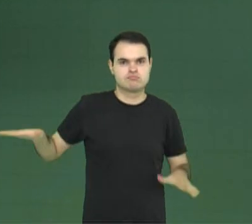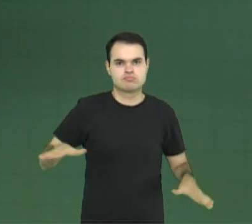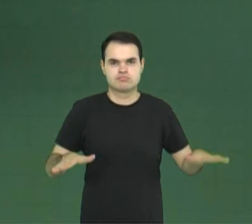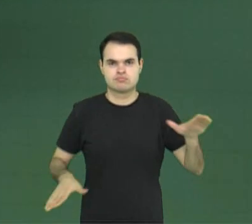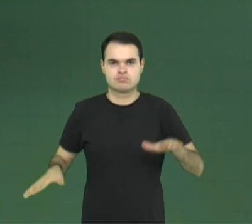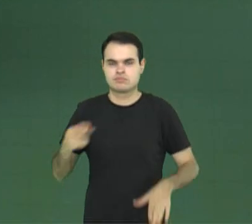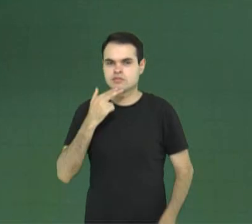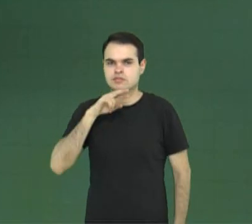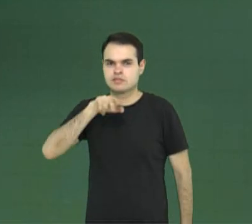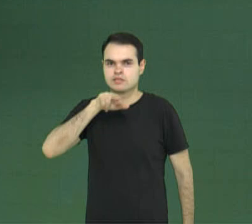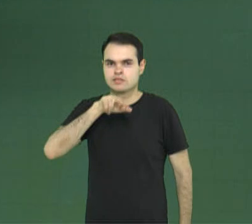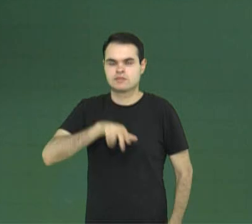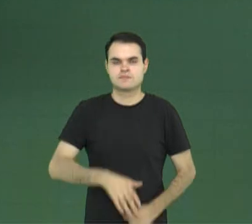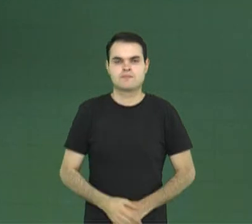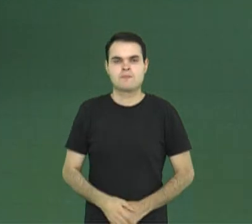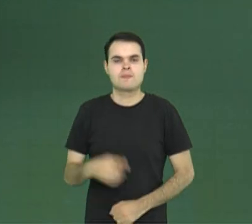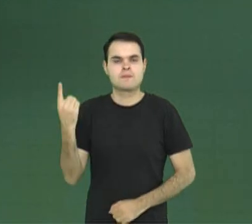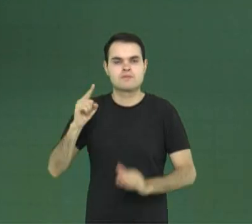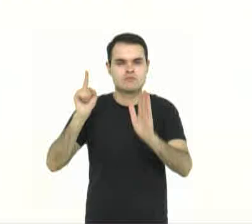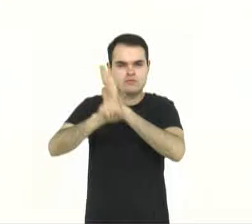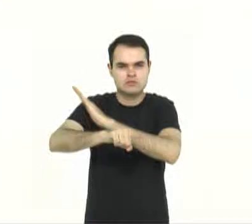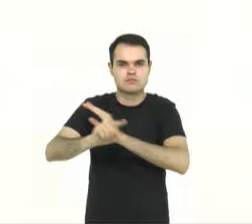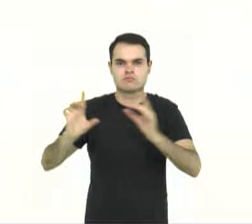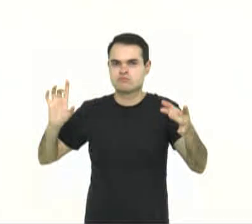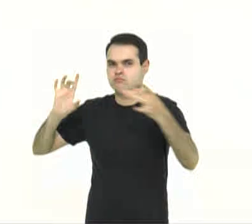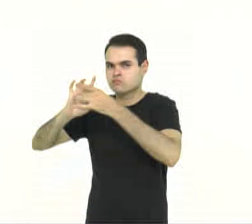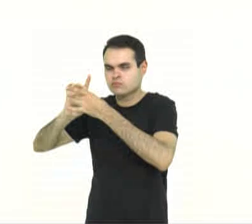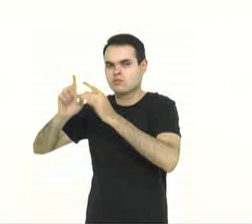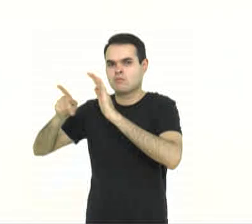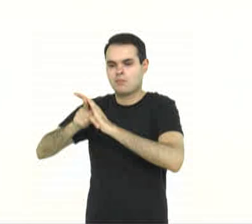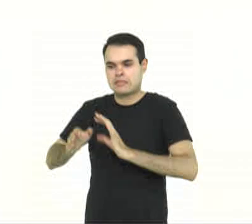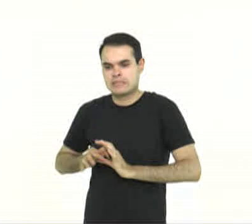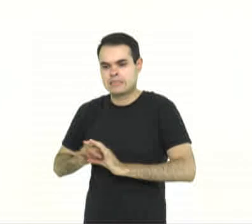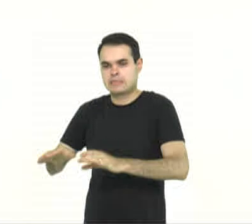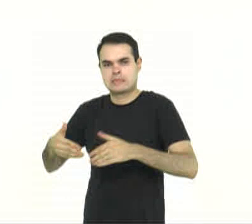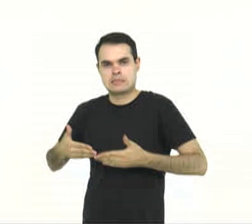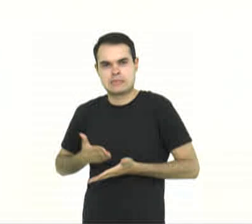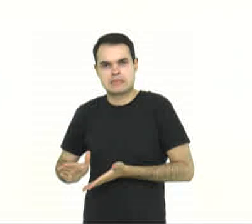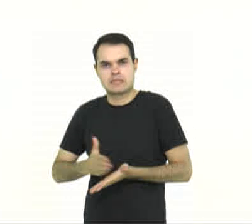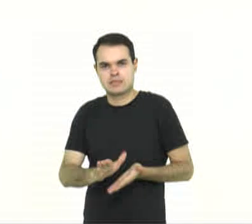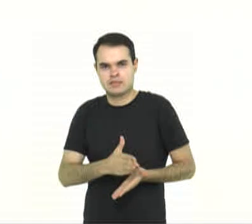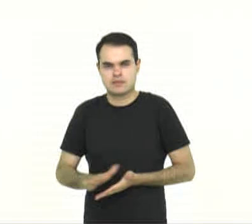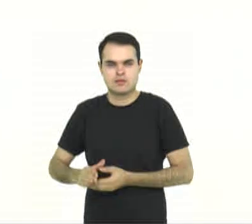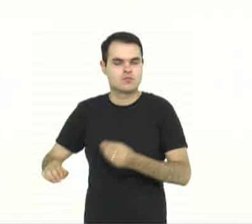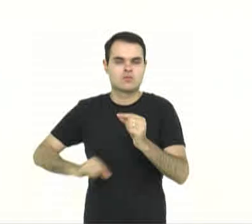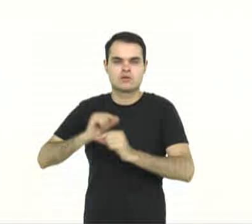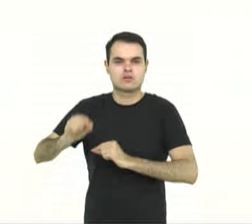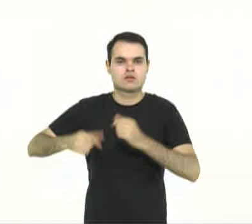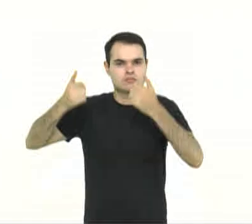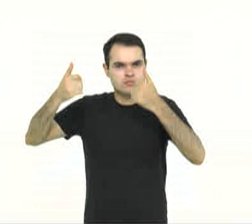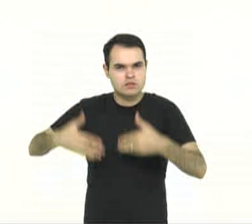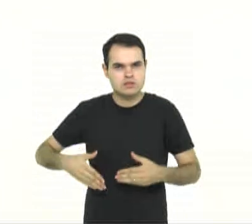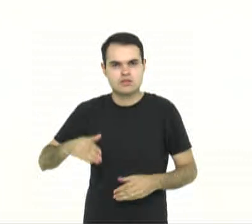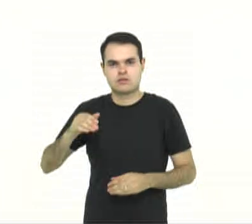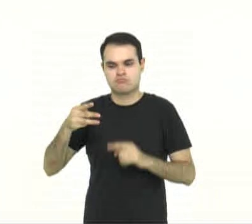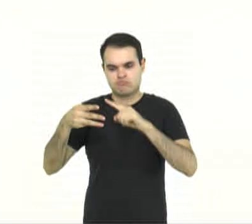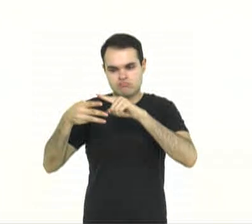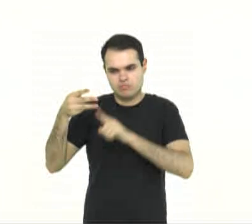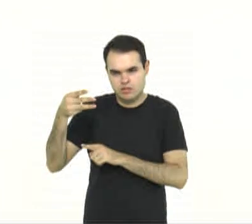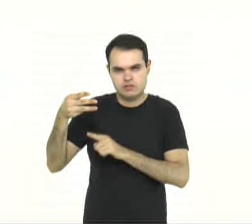nós vamos agora para o nosso primeiro quiz. De acordo com a excreta nitrogenada predominante, os vertebrados podem ser classificados como